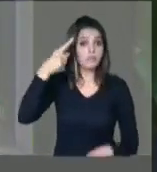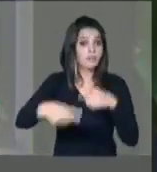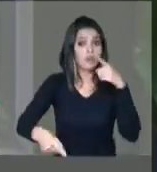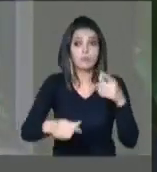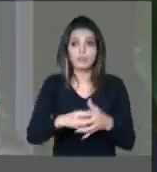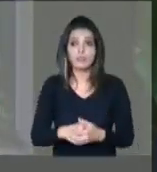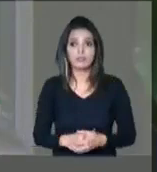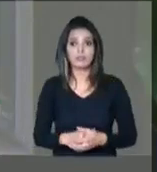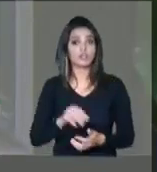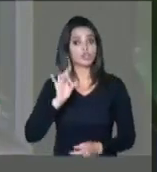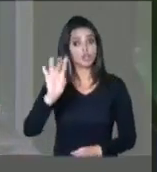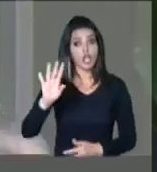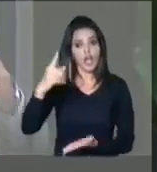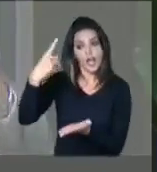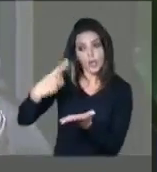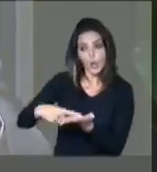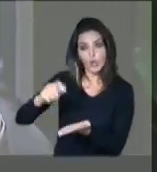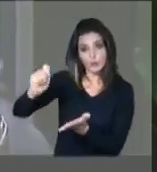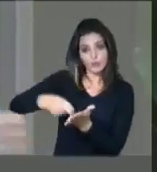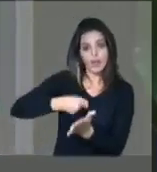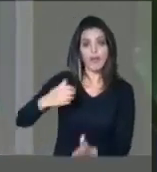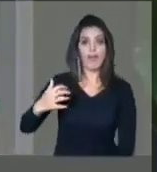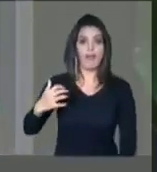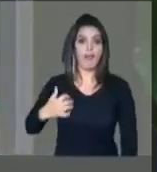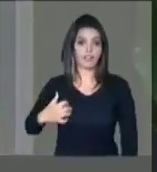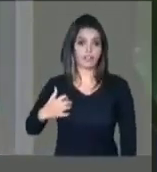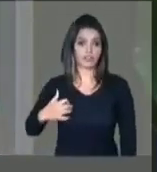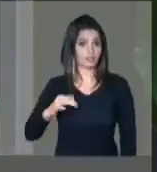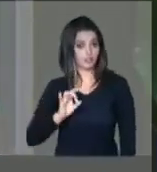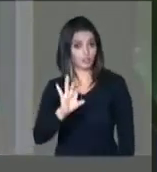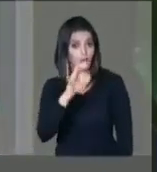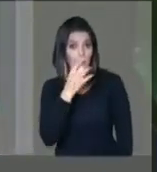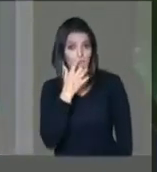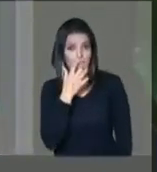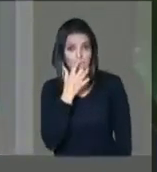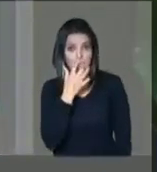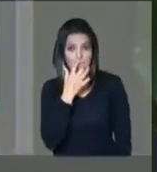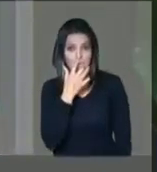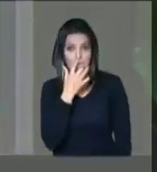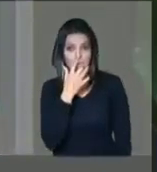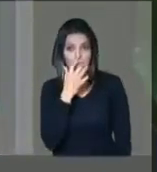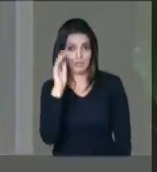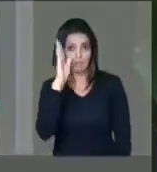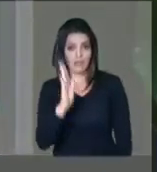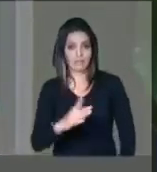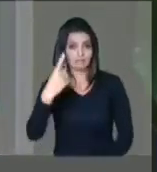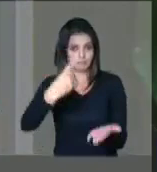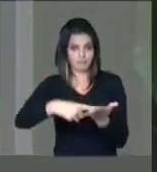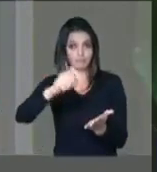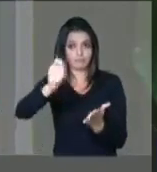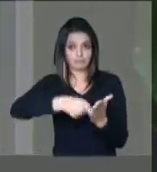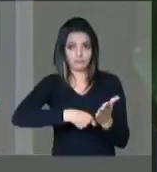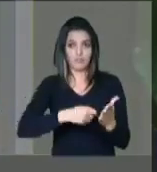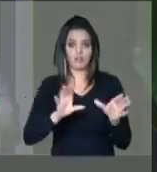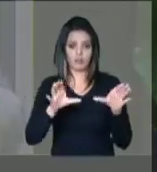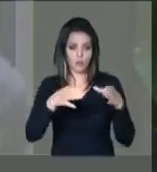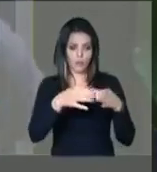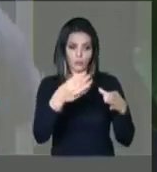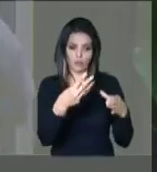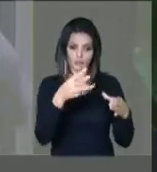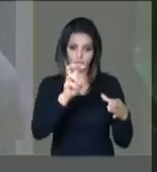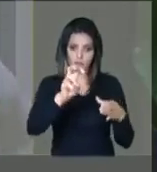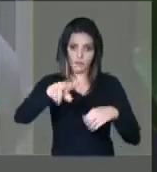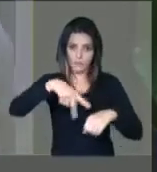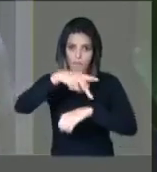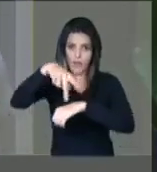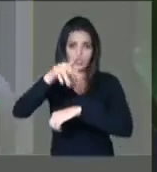exceção da Argentina. Na prática, o Brasil poderá celebrar acordos com 35 países